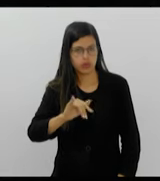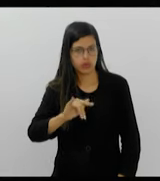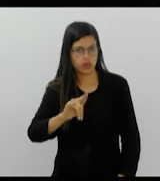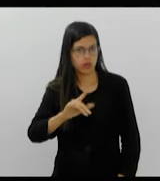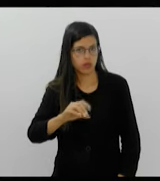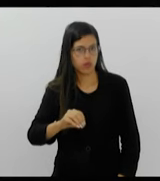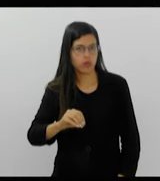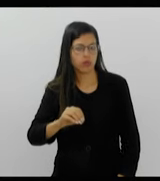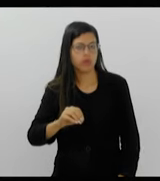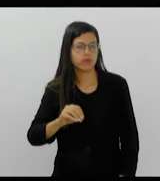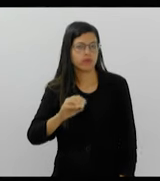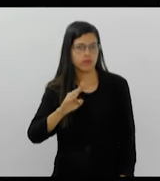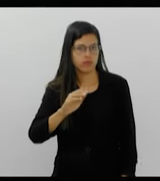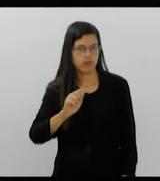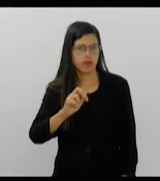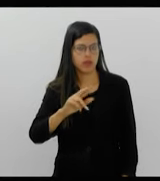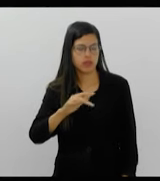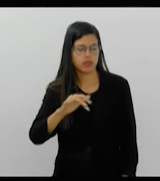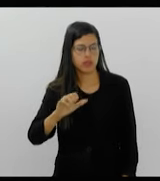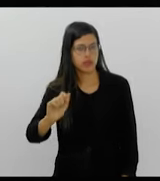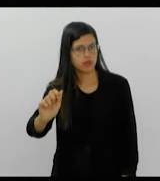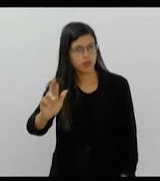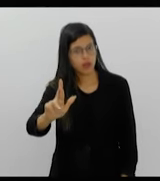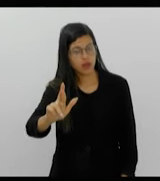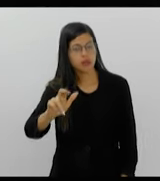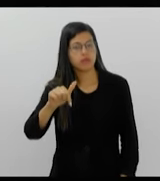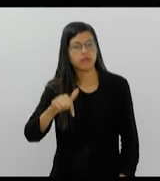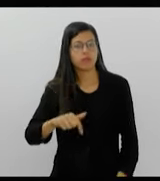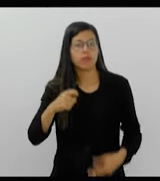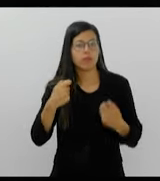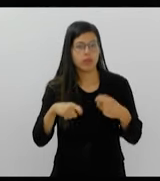foi a necessidade de auditar